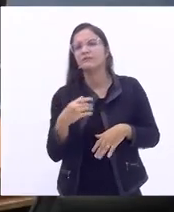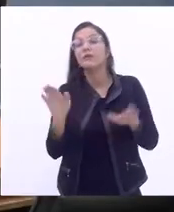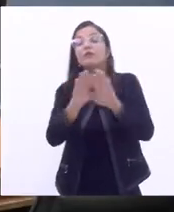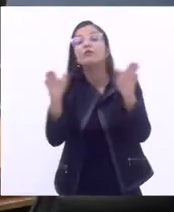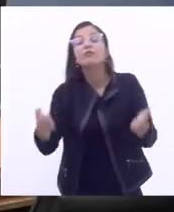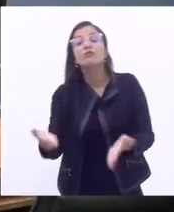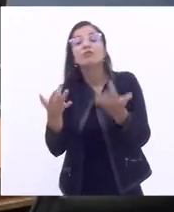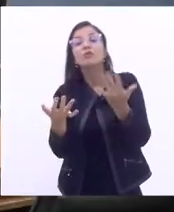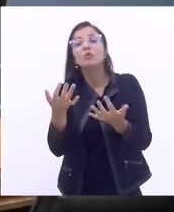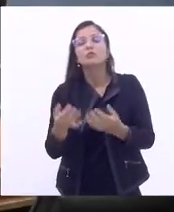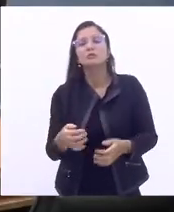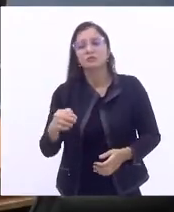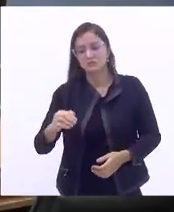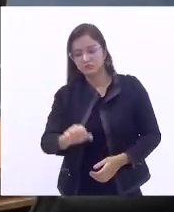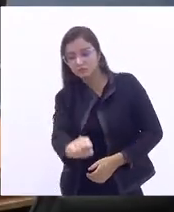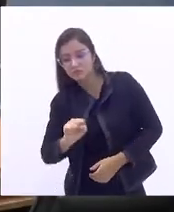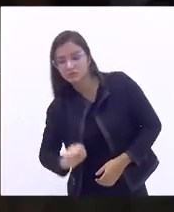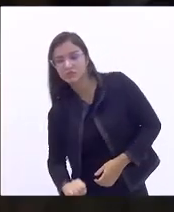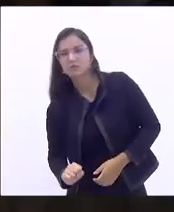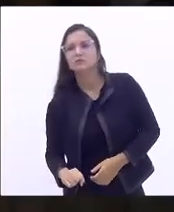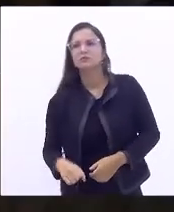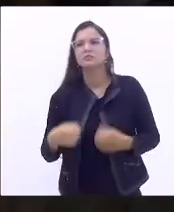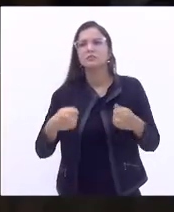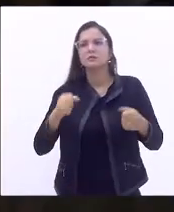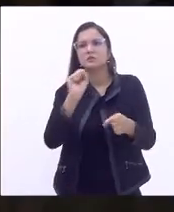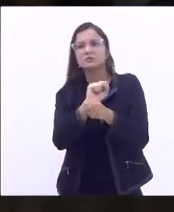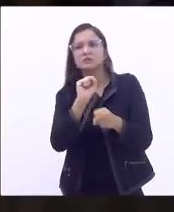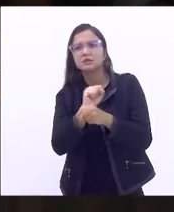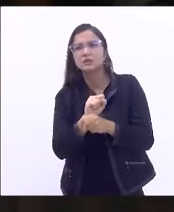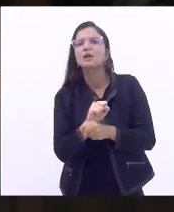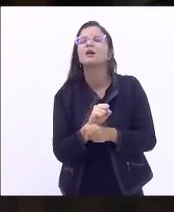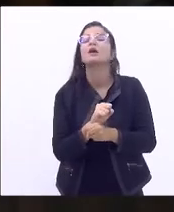O forno tem que parar e a reforma vai custar mais de